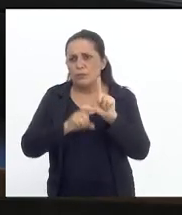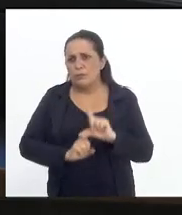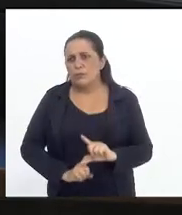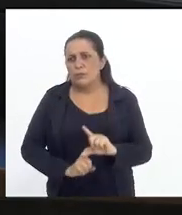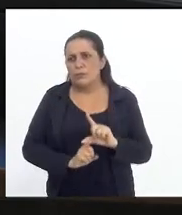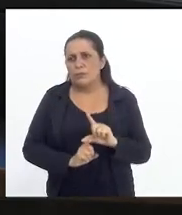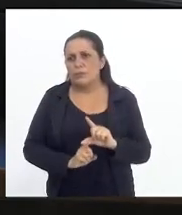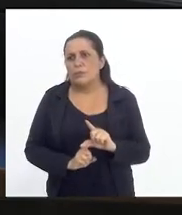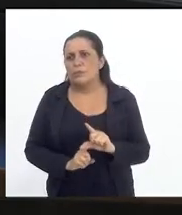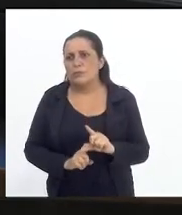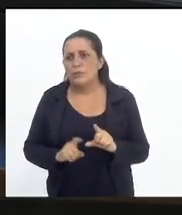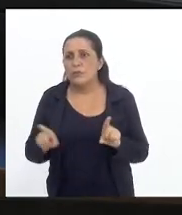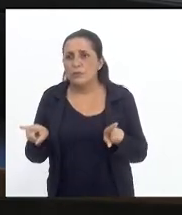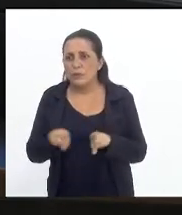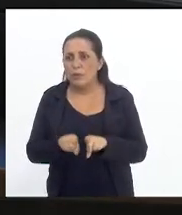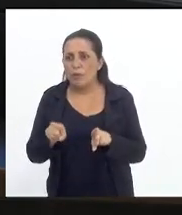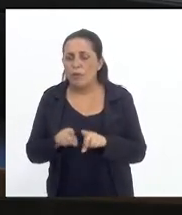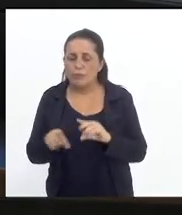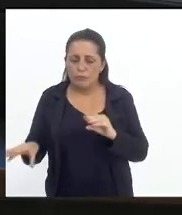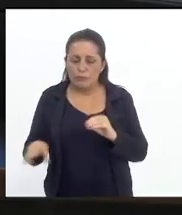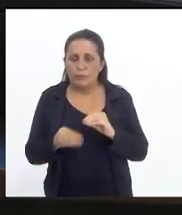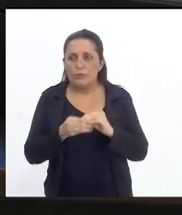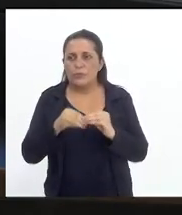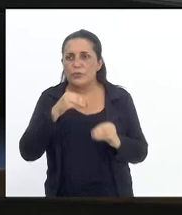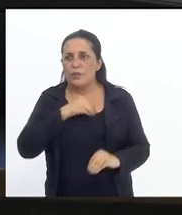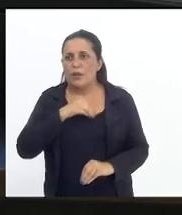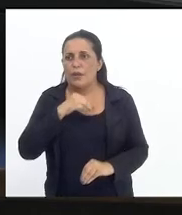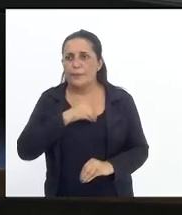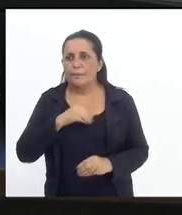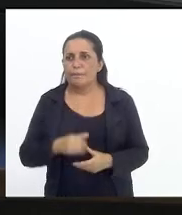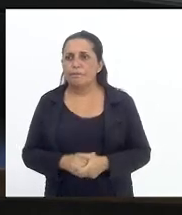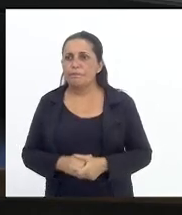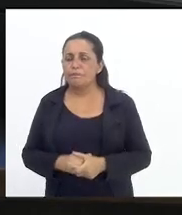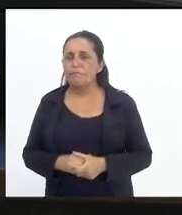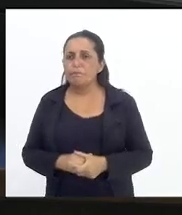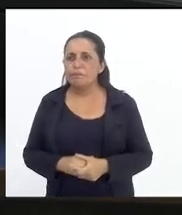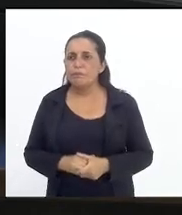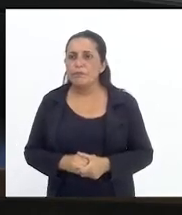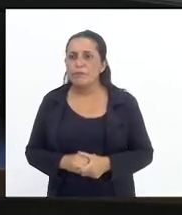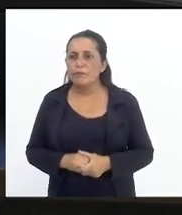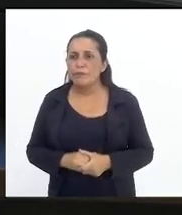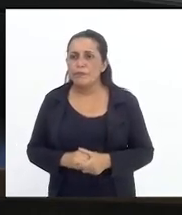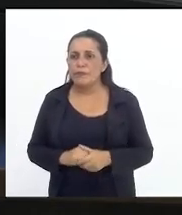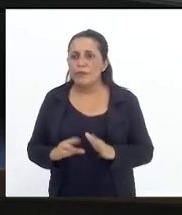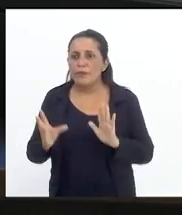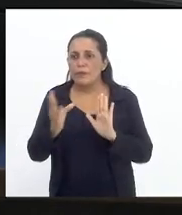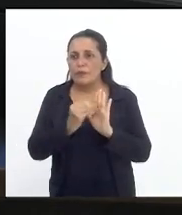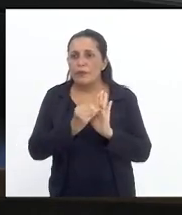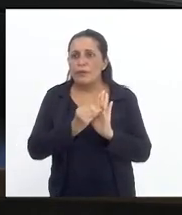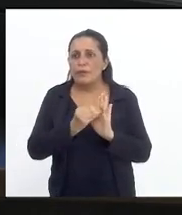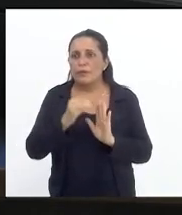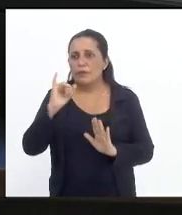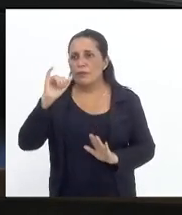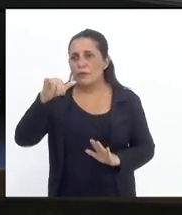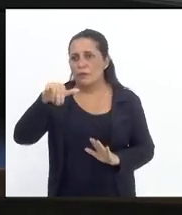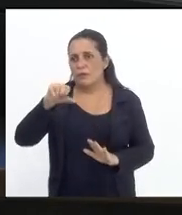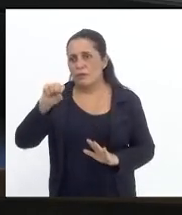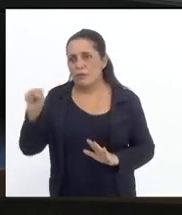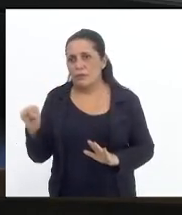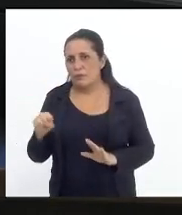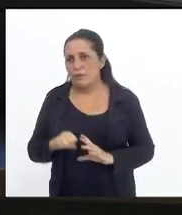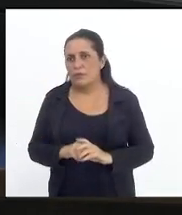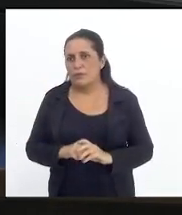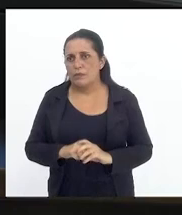o de recomposição salarial tão o time da Previdência é o